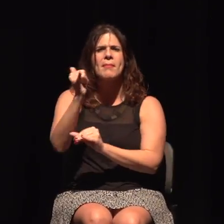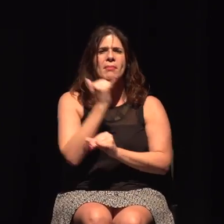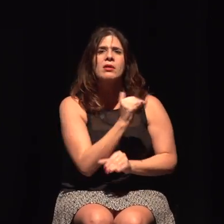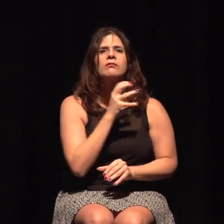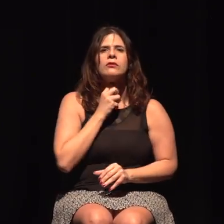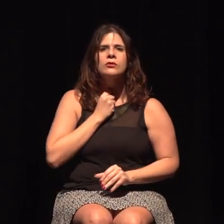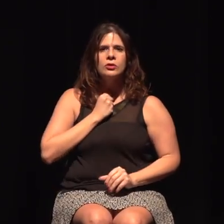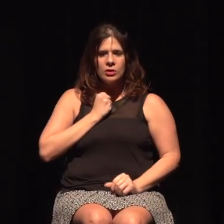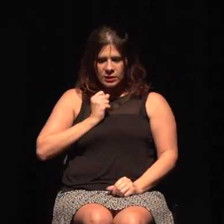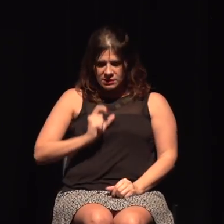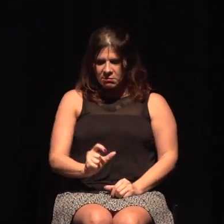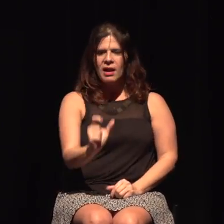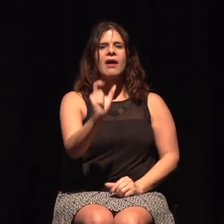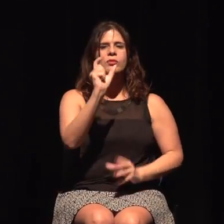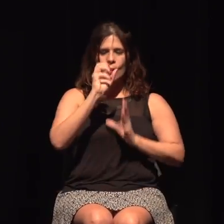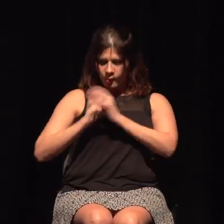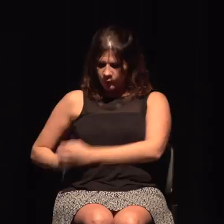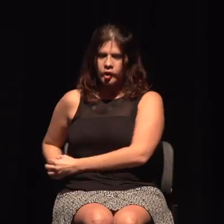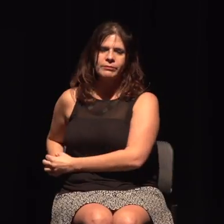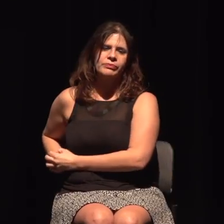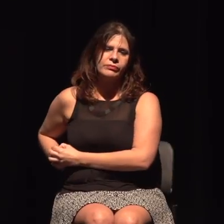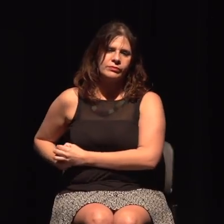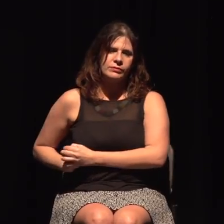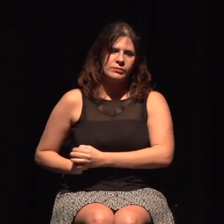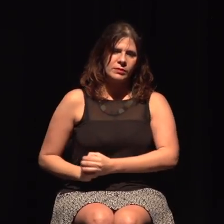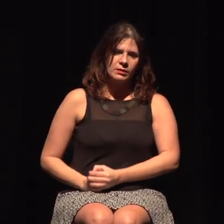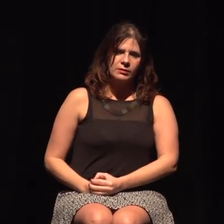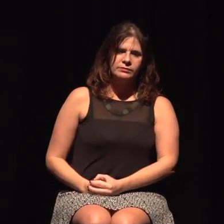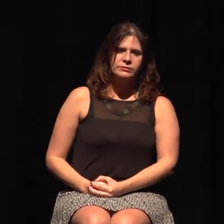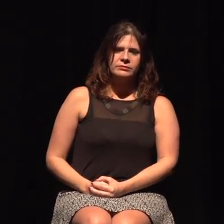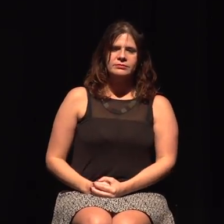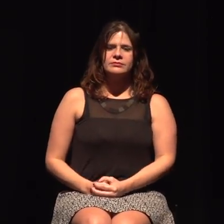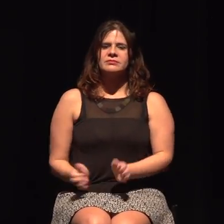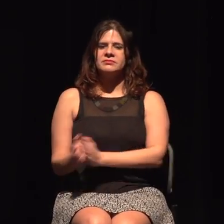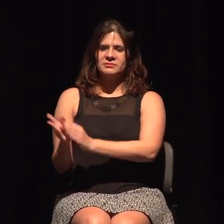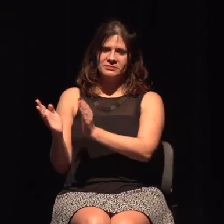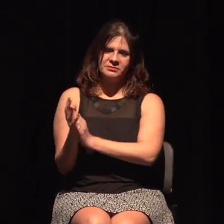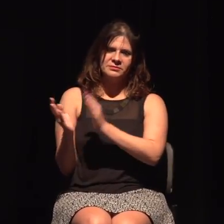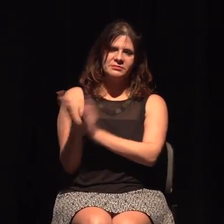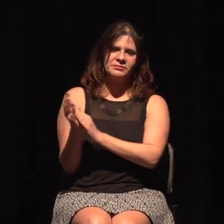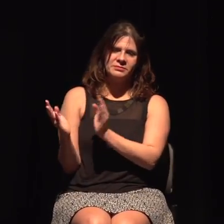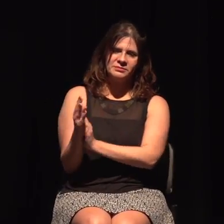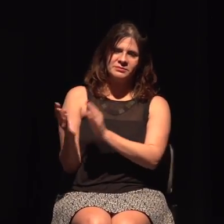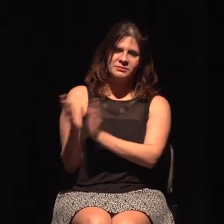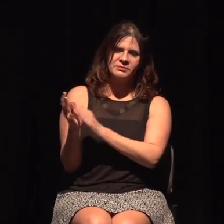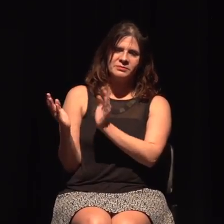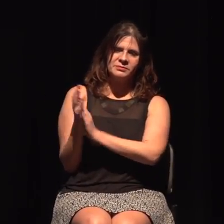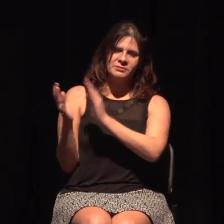falando, sem voz, sem palavras, sem fala. E por aí vai, assim.